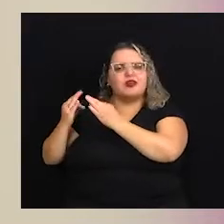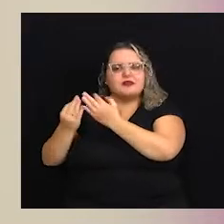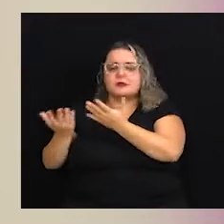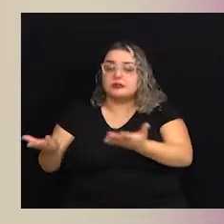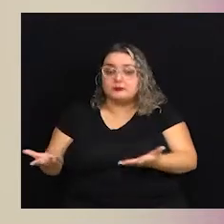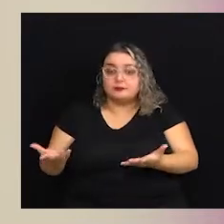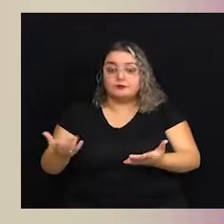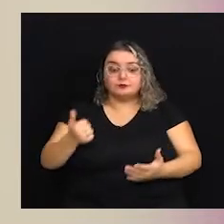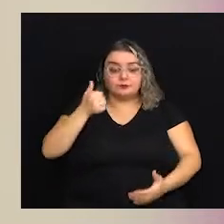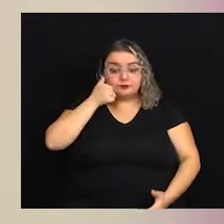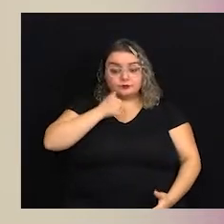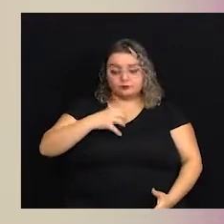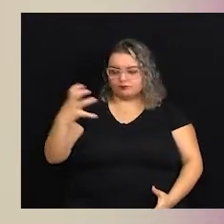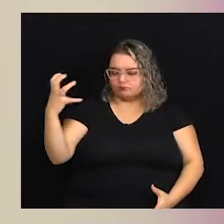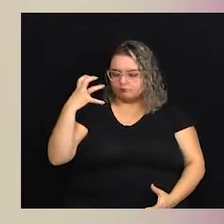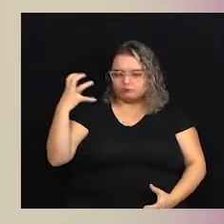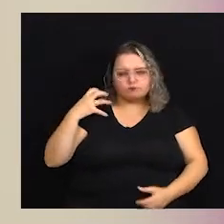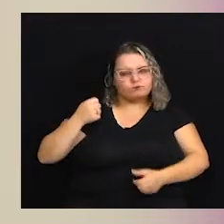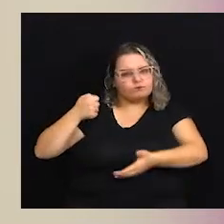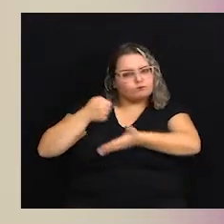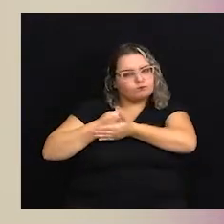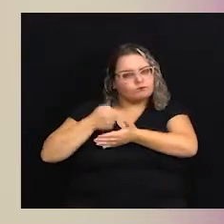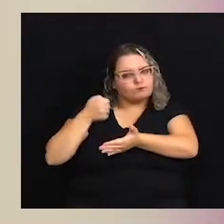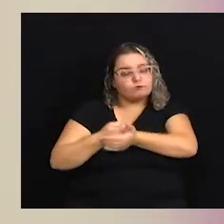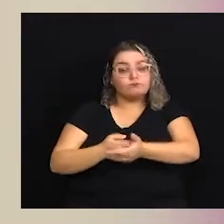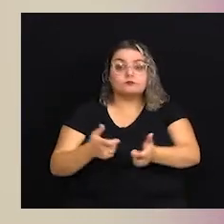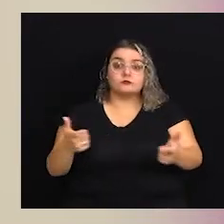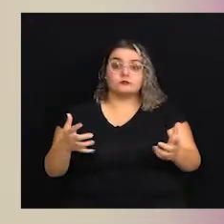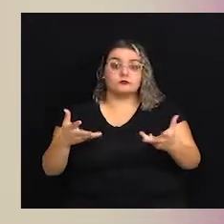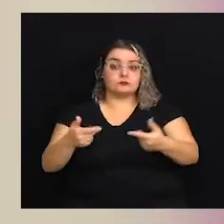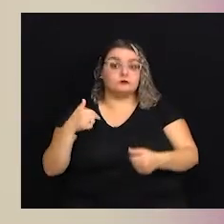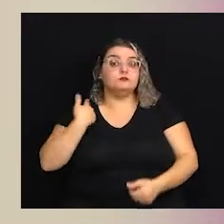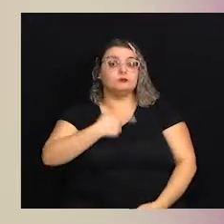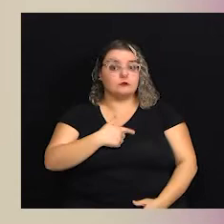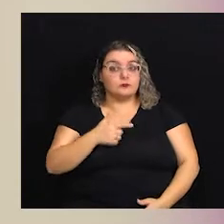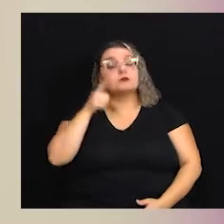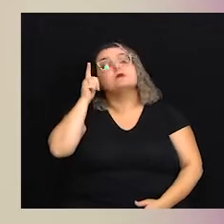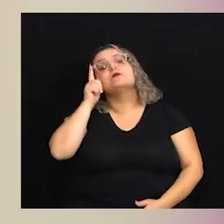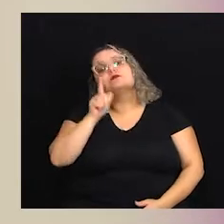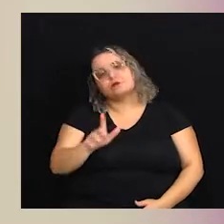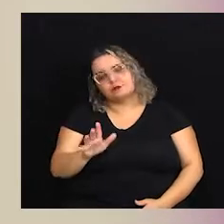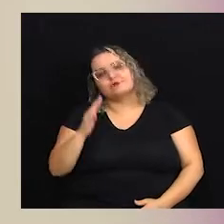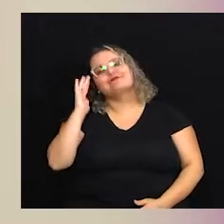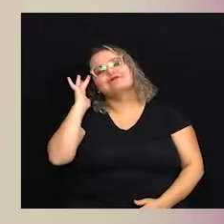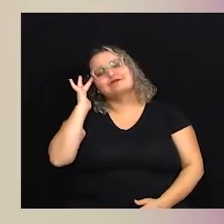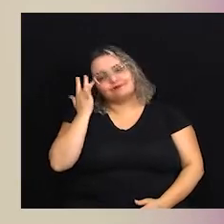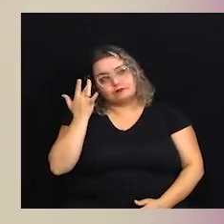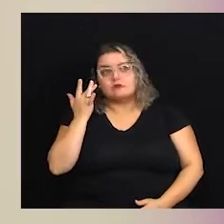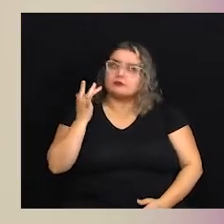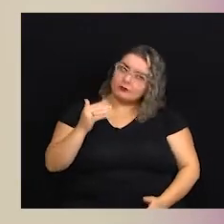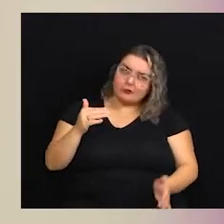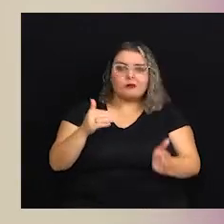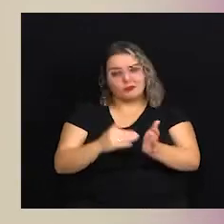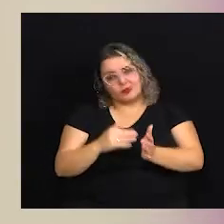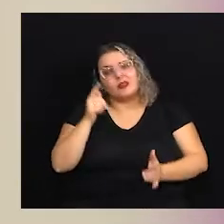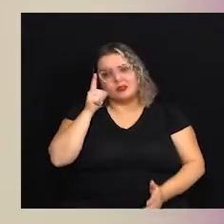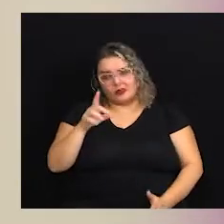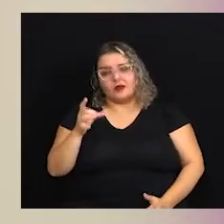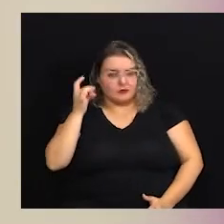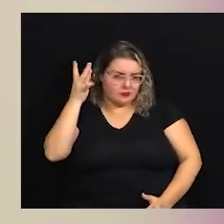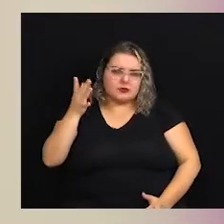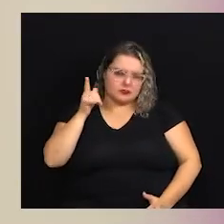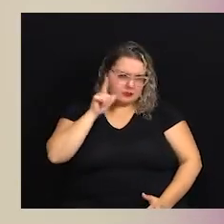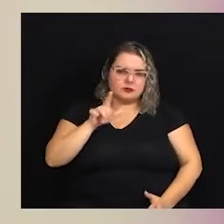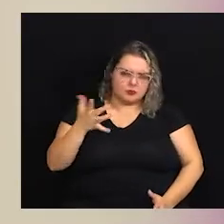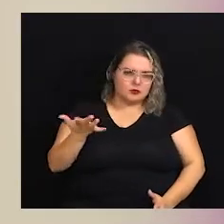vive numa pressão muito grande. E todas nós acreditamos que nós damos conta. Nós até damos conta, nós temos essa facilidade